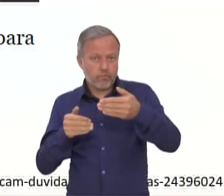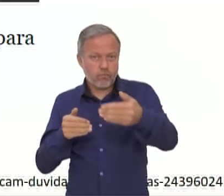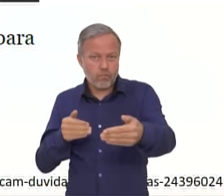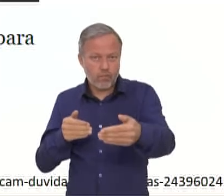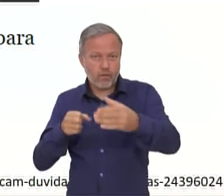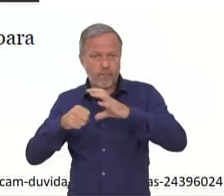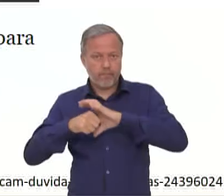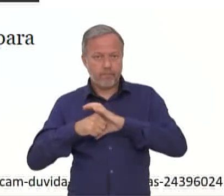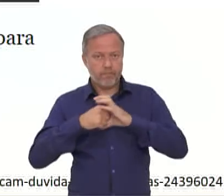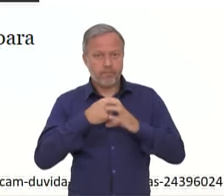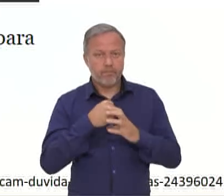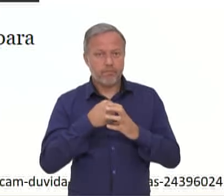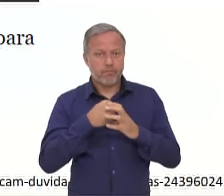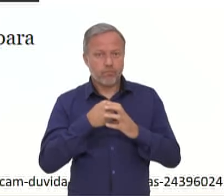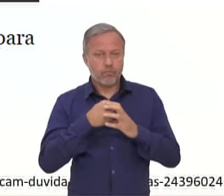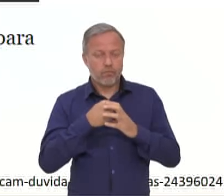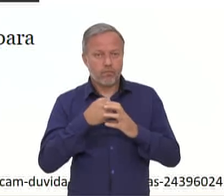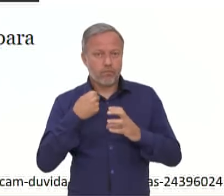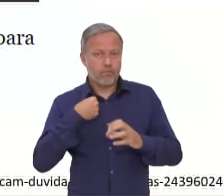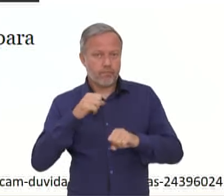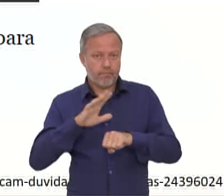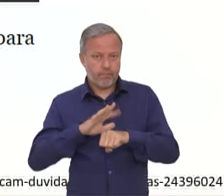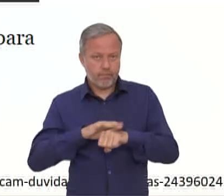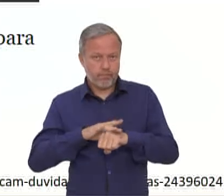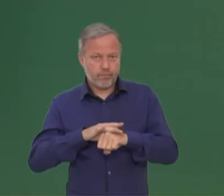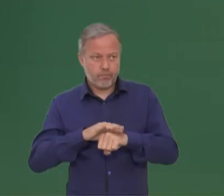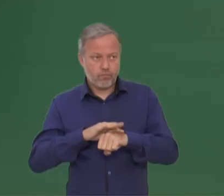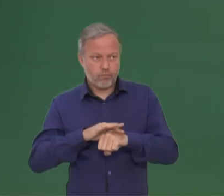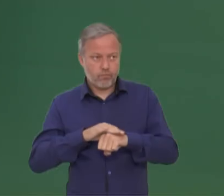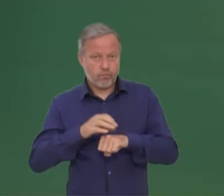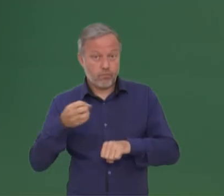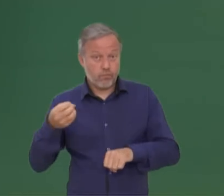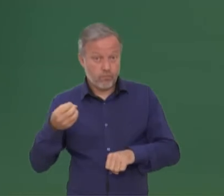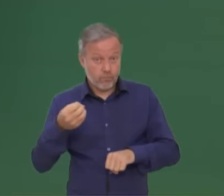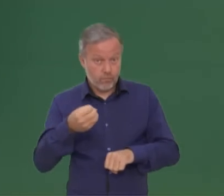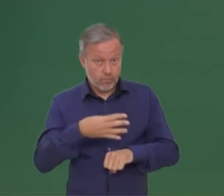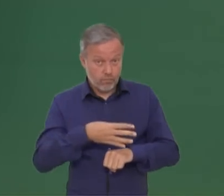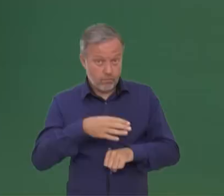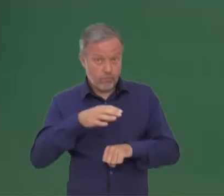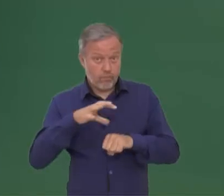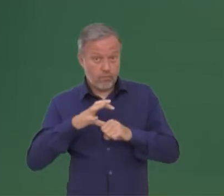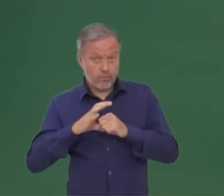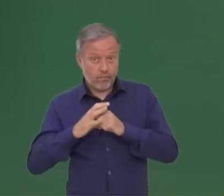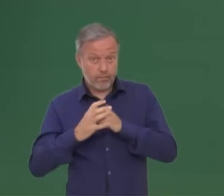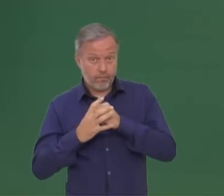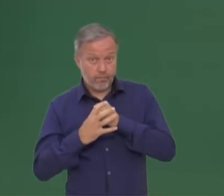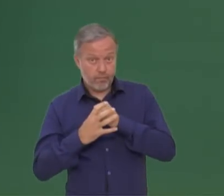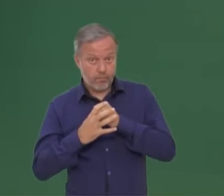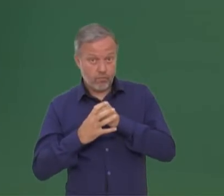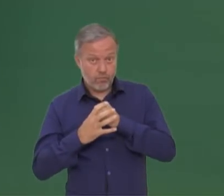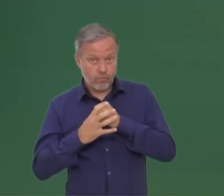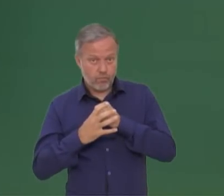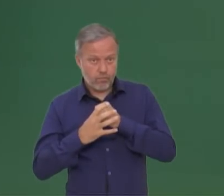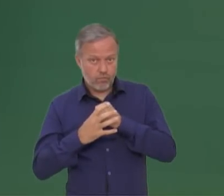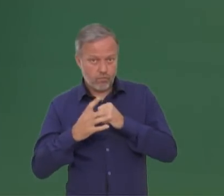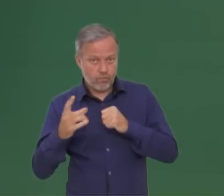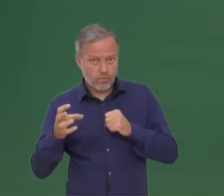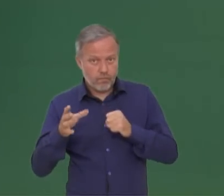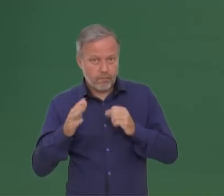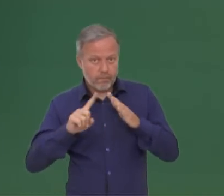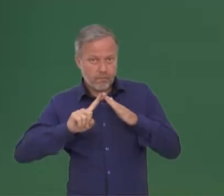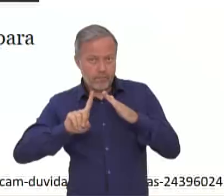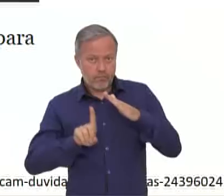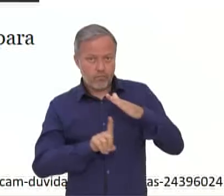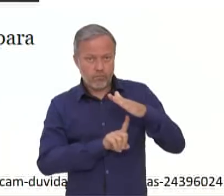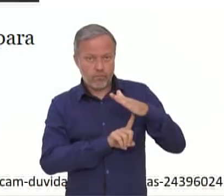da Covid-19, doença provocada pelo novo coronavírus, e o começo das medidas de